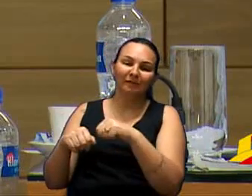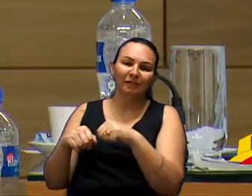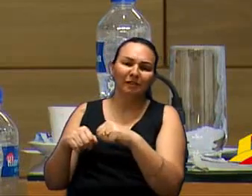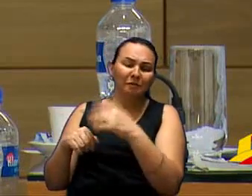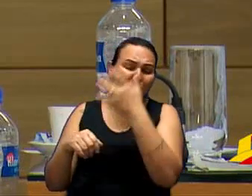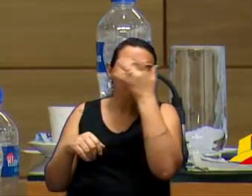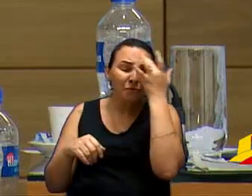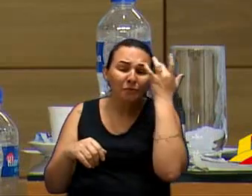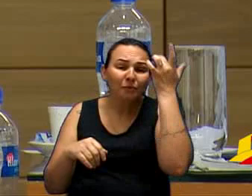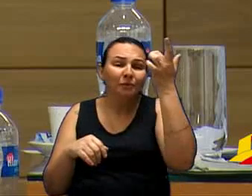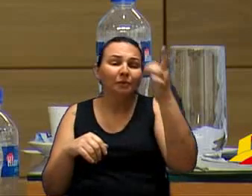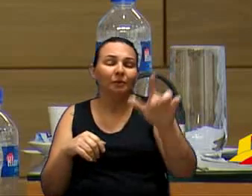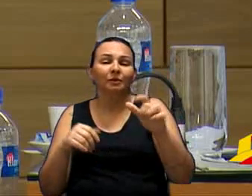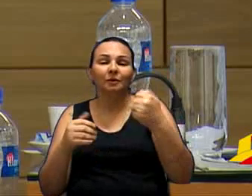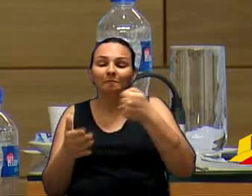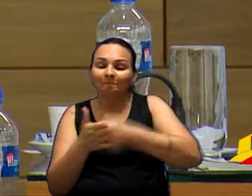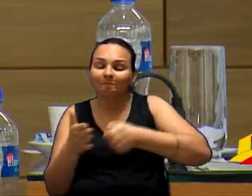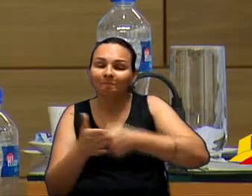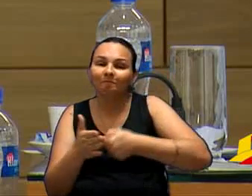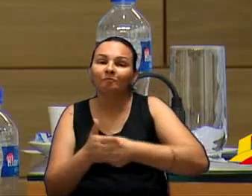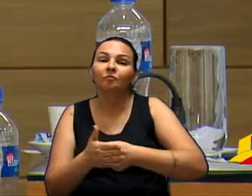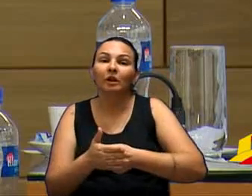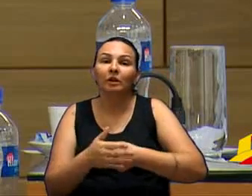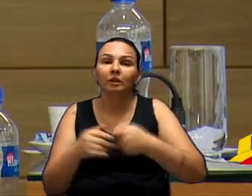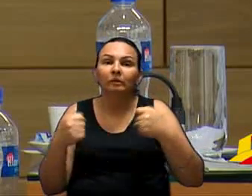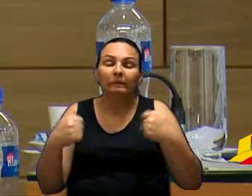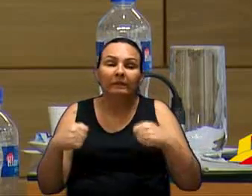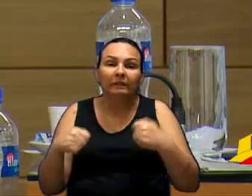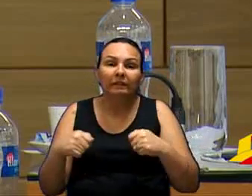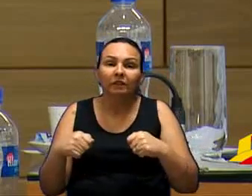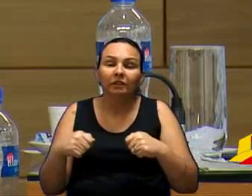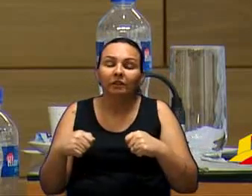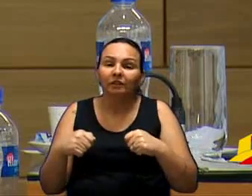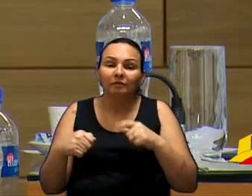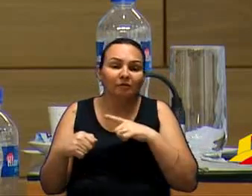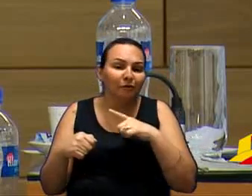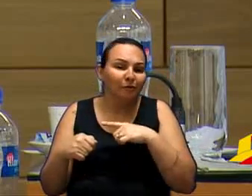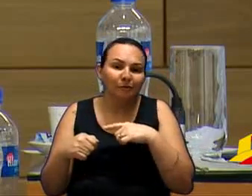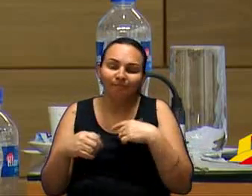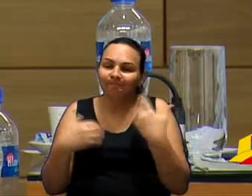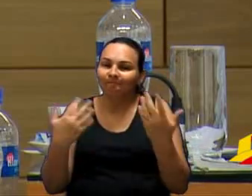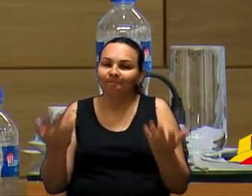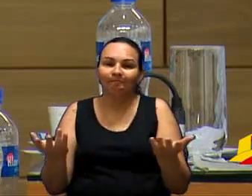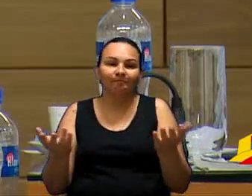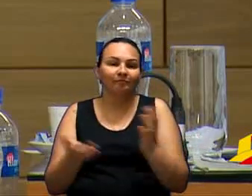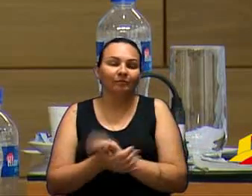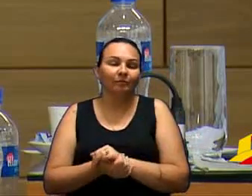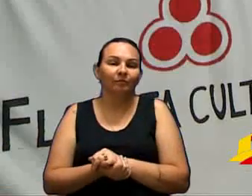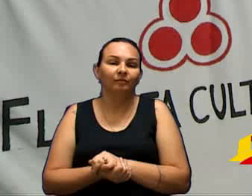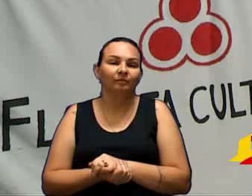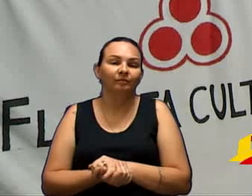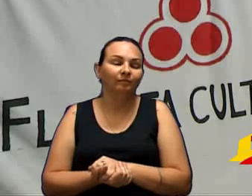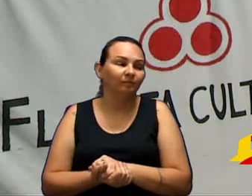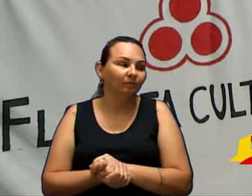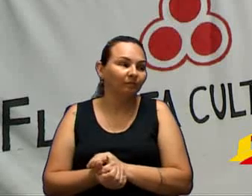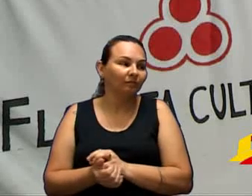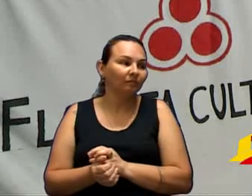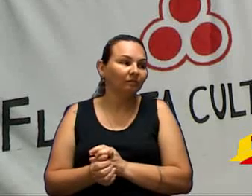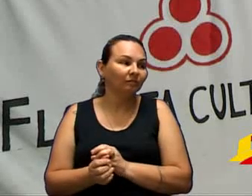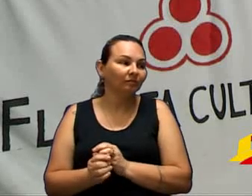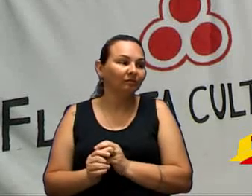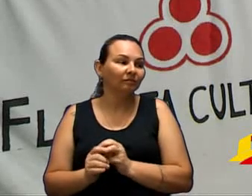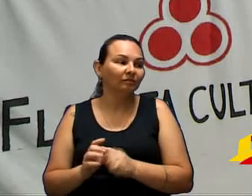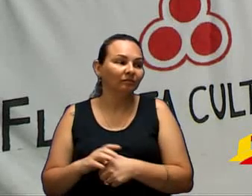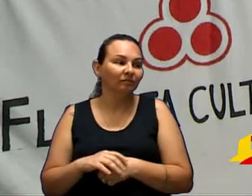tanto as pessoas que cobre as ações temos que tem que ter ações a curto médio e longo prazo não fala mais um